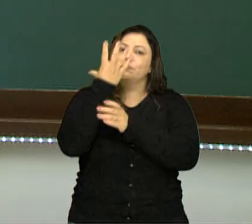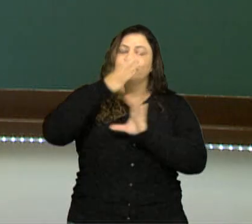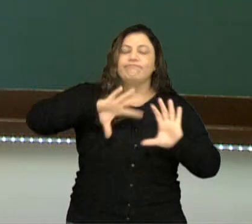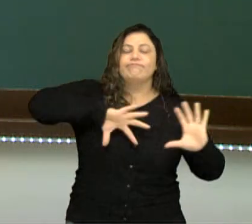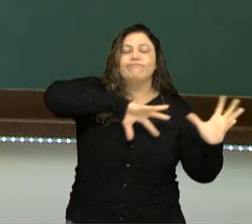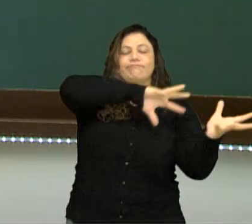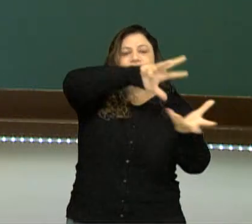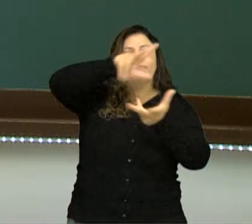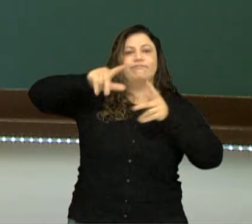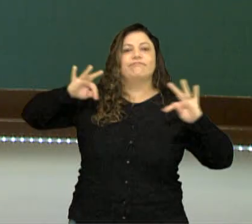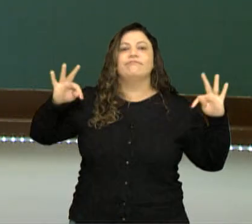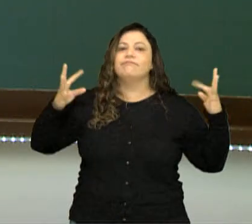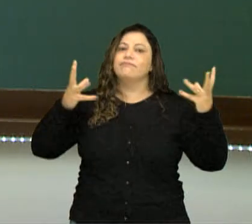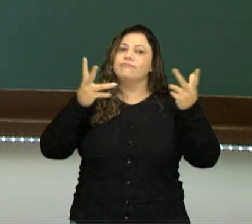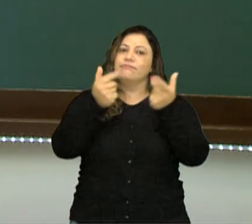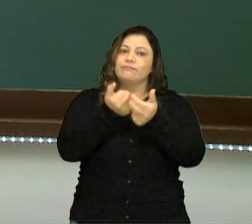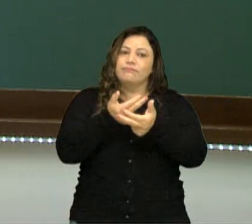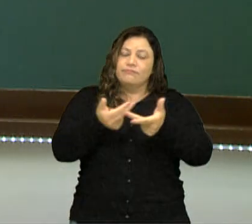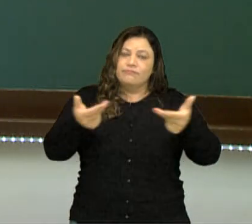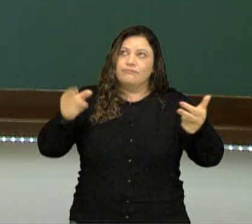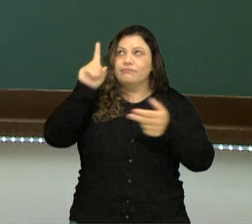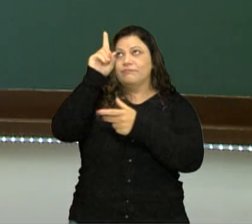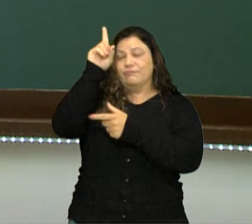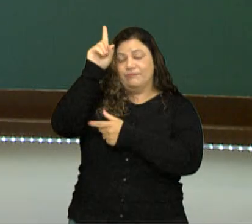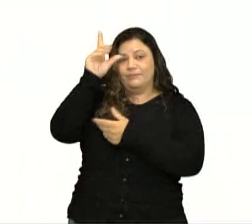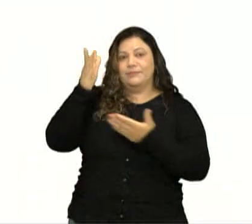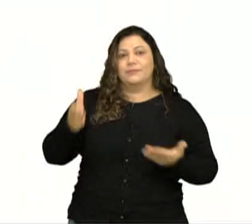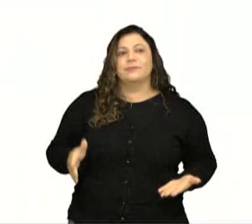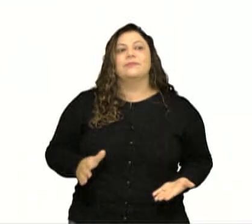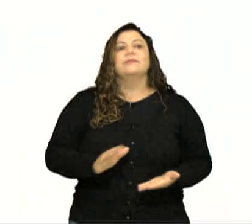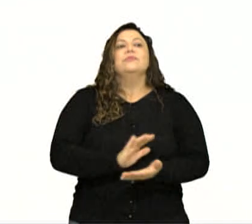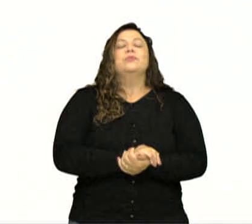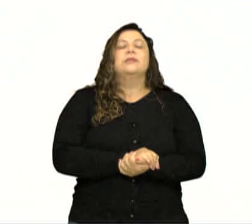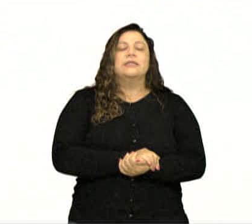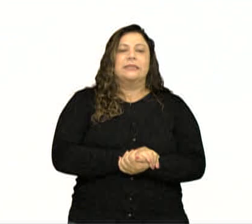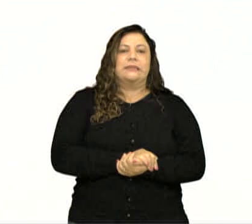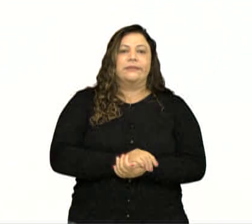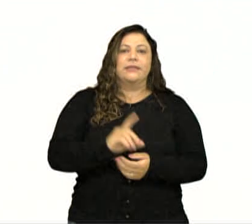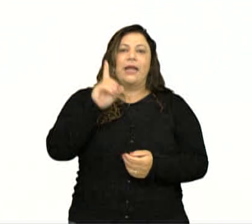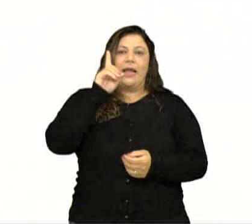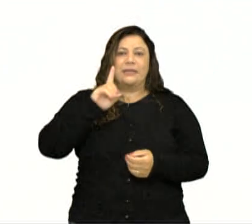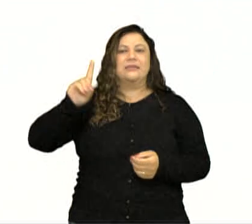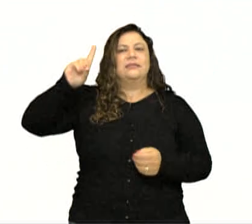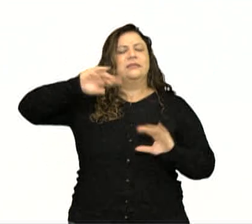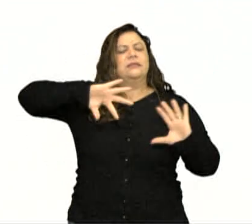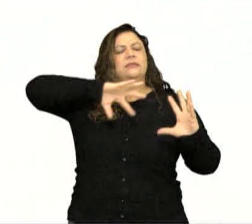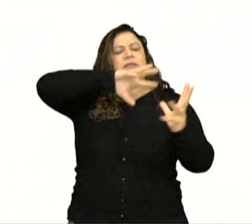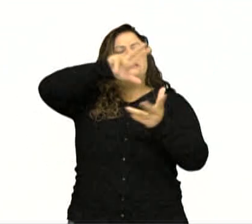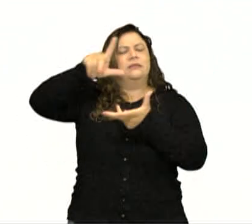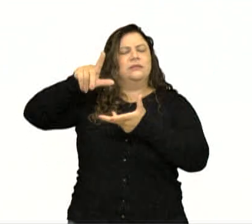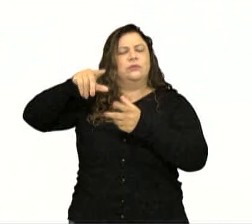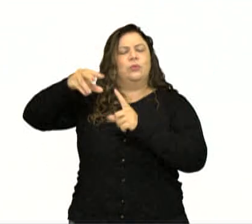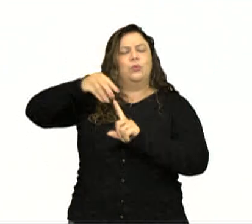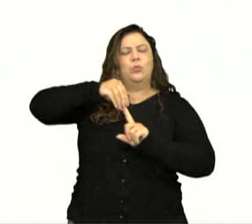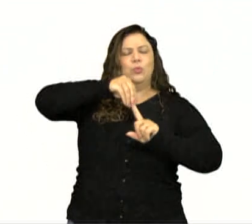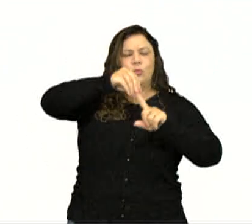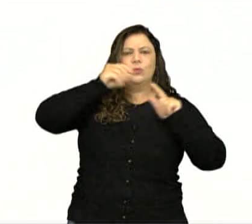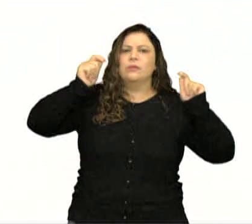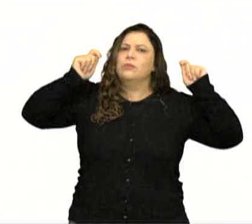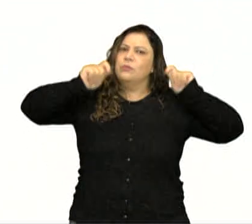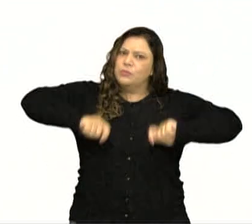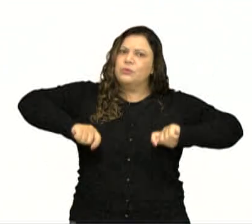as coisas. Essa substância é Deus. Então, Deus como causa do mundo, a única substância